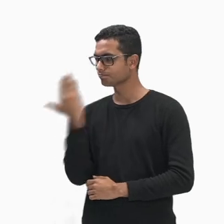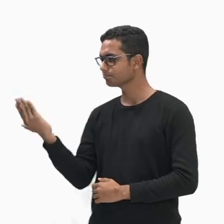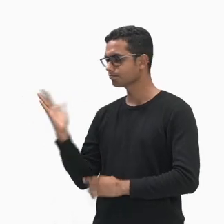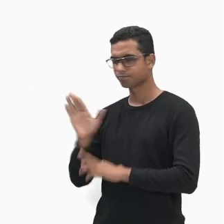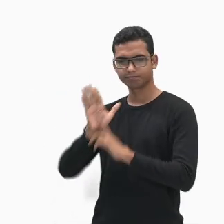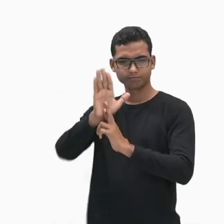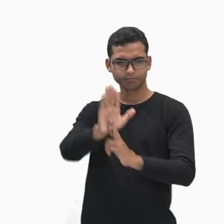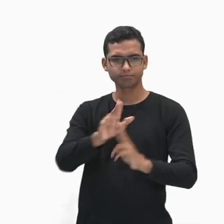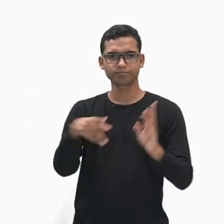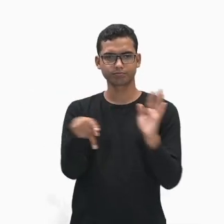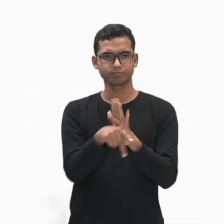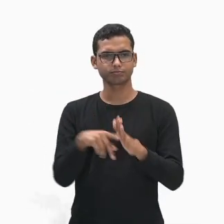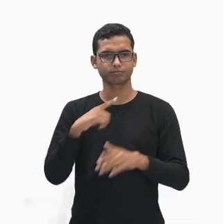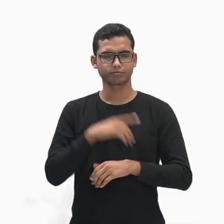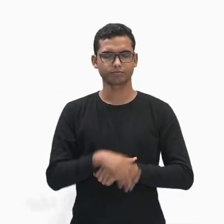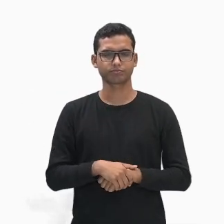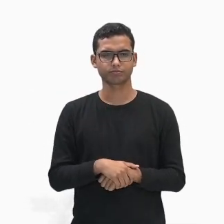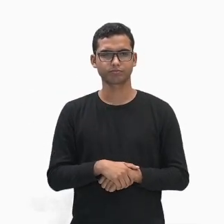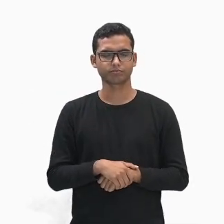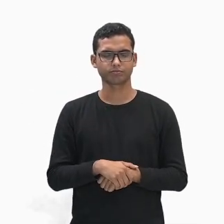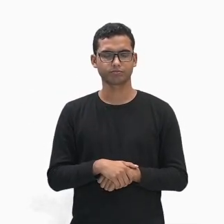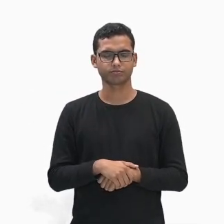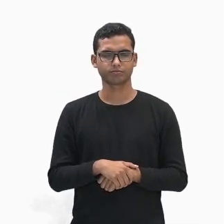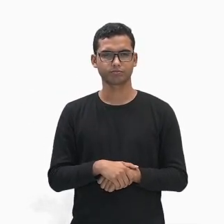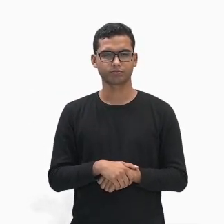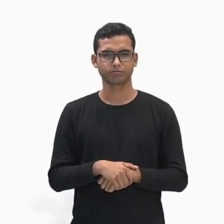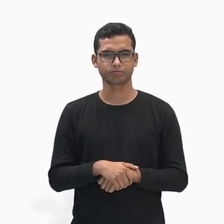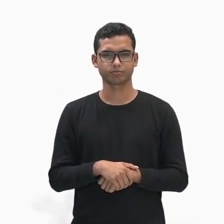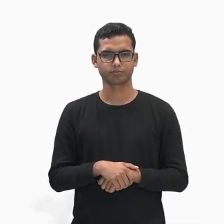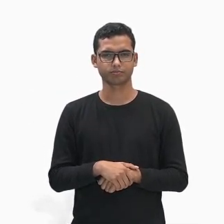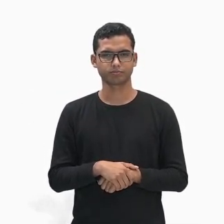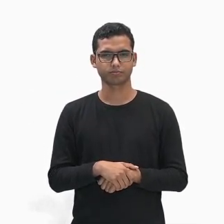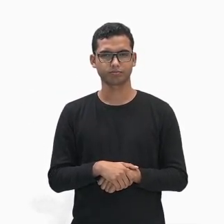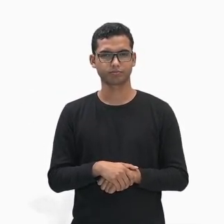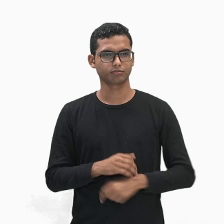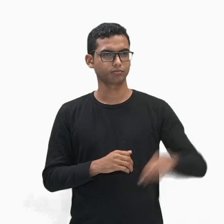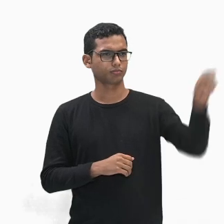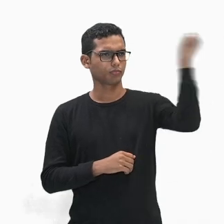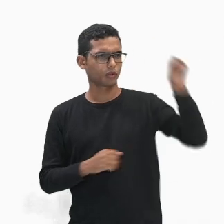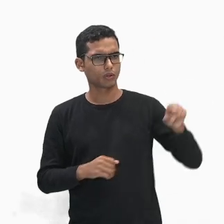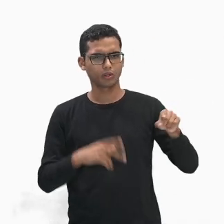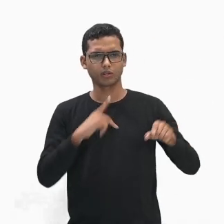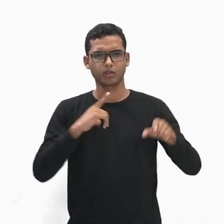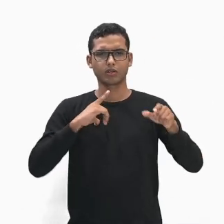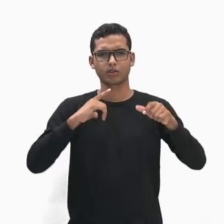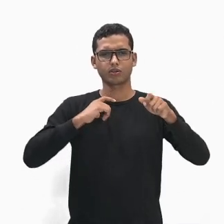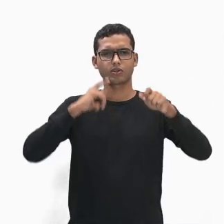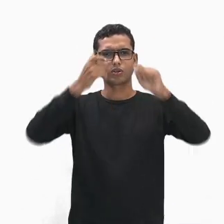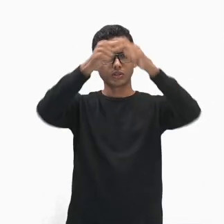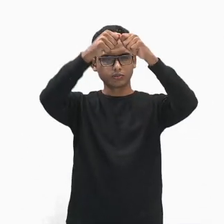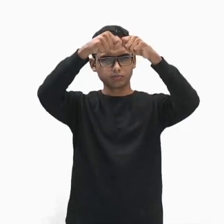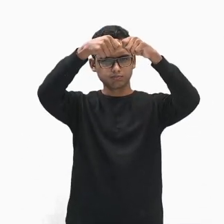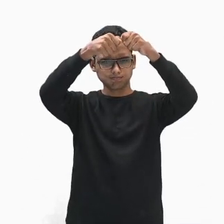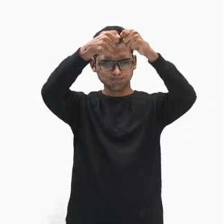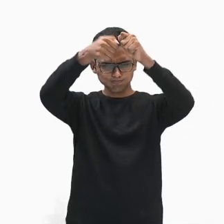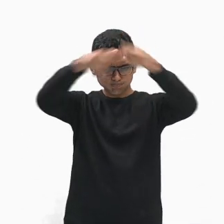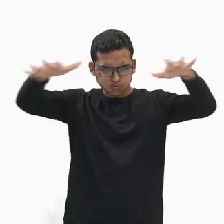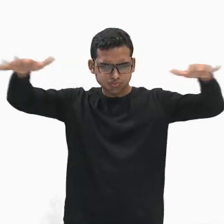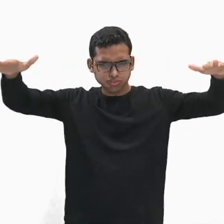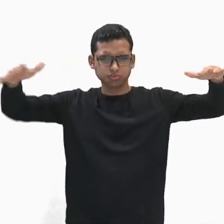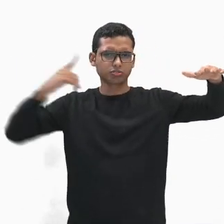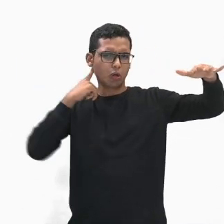os raios. Claro que os raios, eles envolvem aí o trovão, envolve também